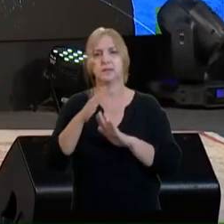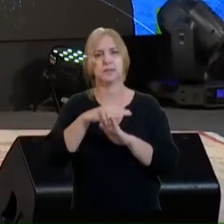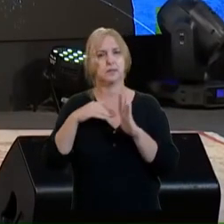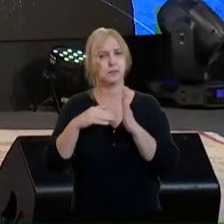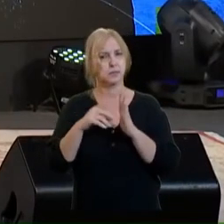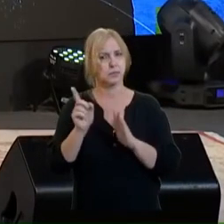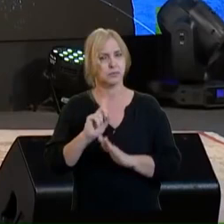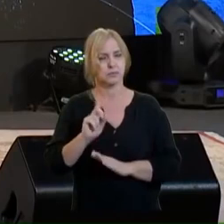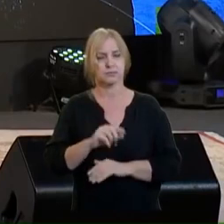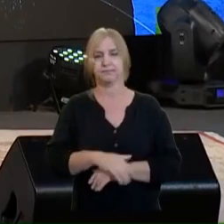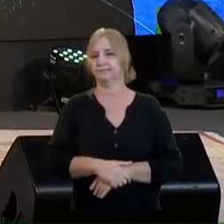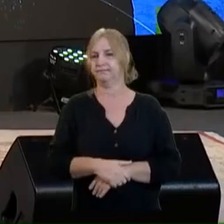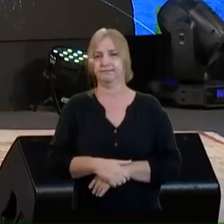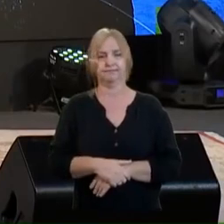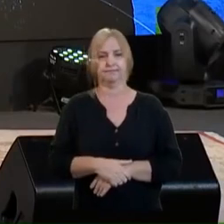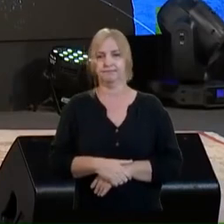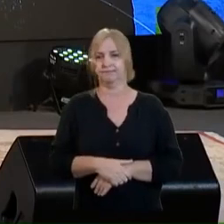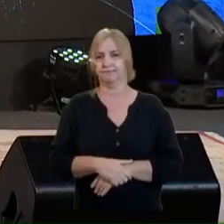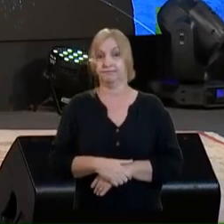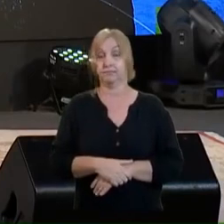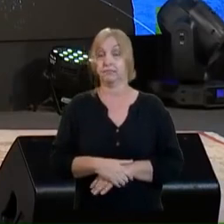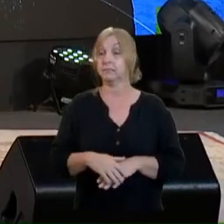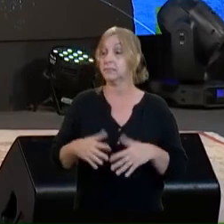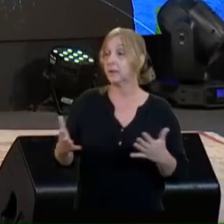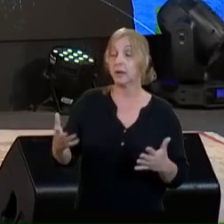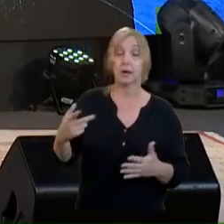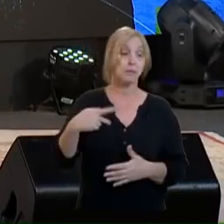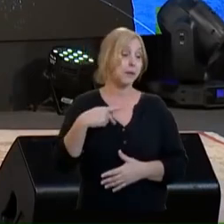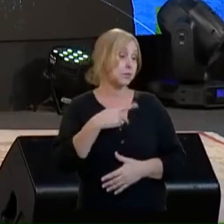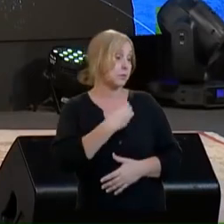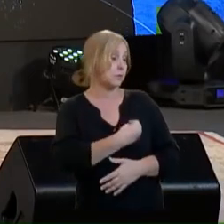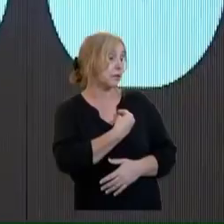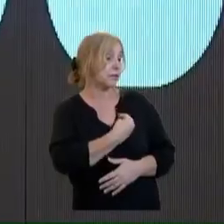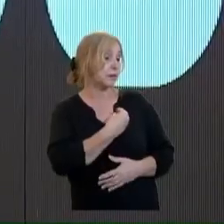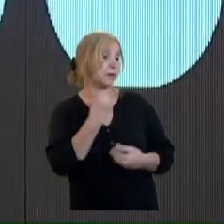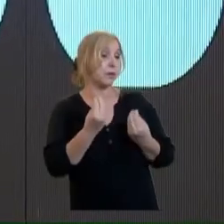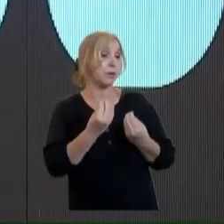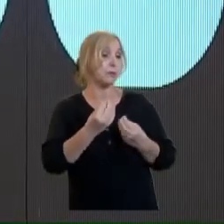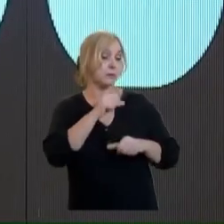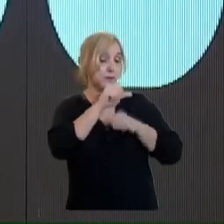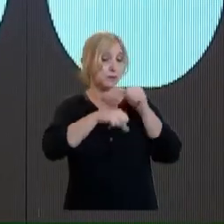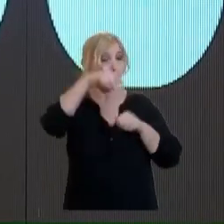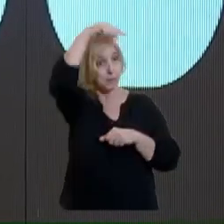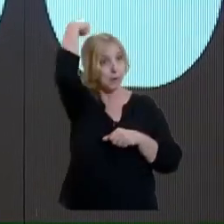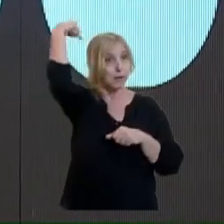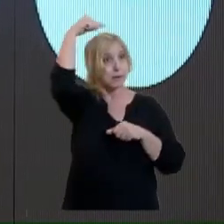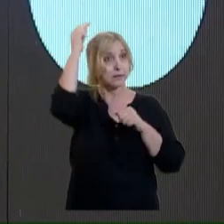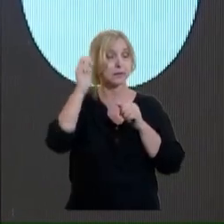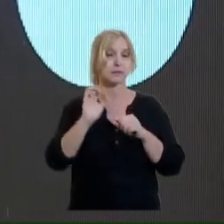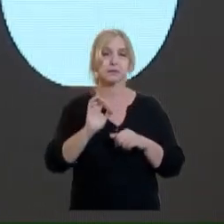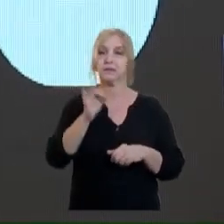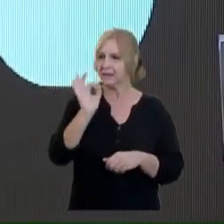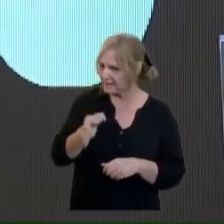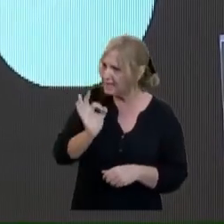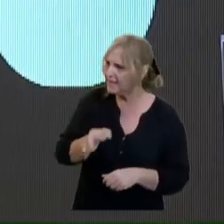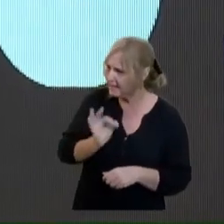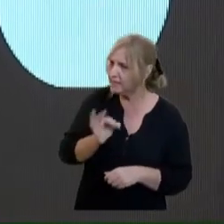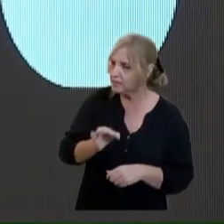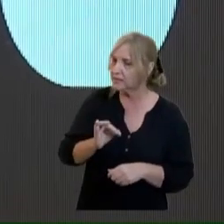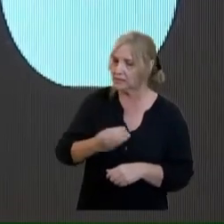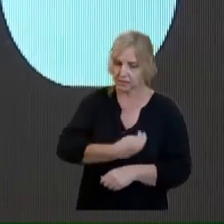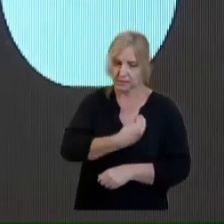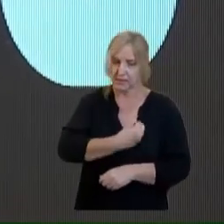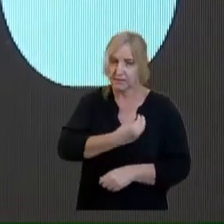De vez em quando não é tudo. Mas pastor, se eu vou viver assim, eu vou virar santo. É para isso mesmo. É para